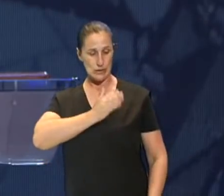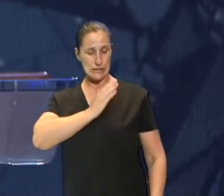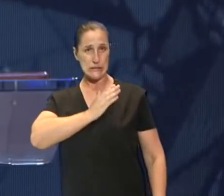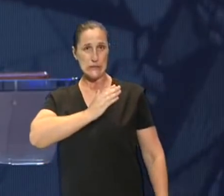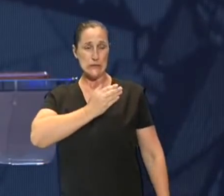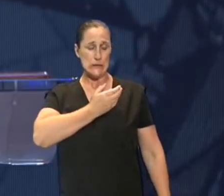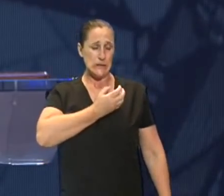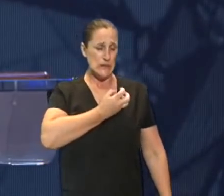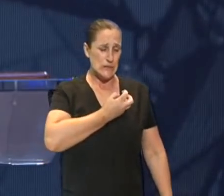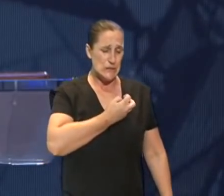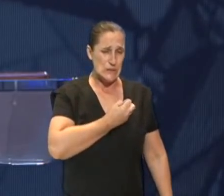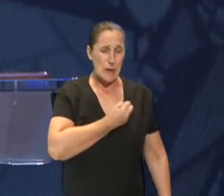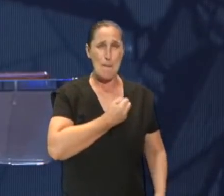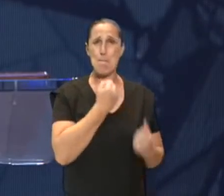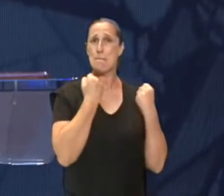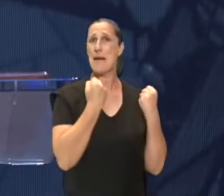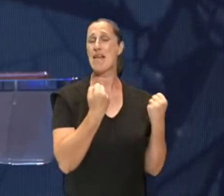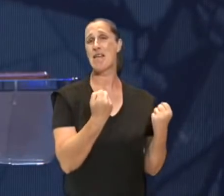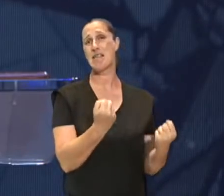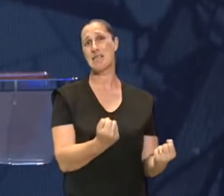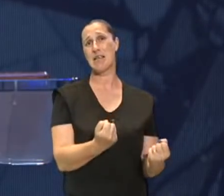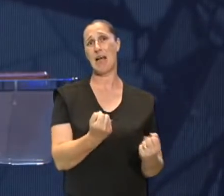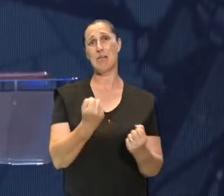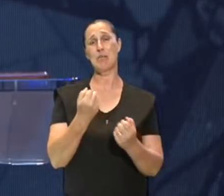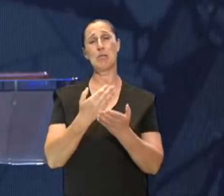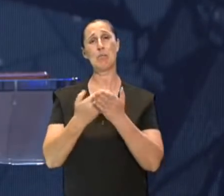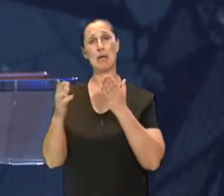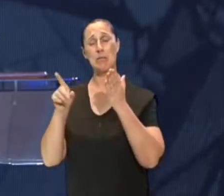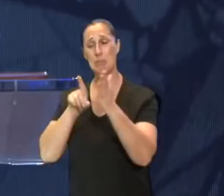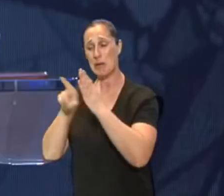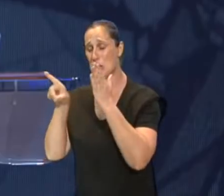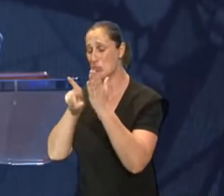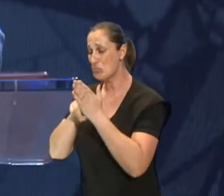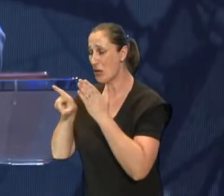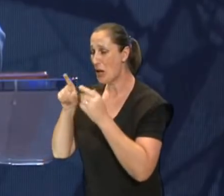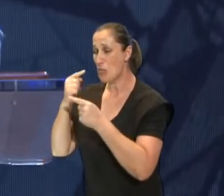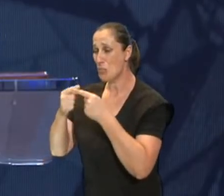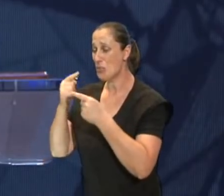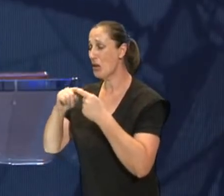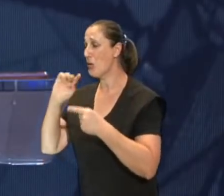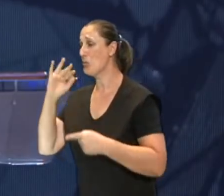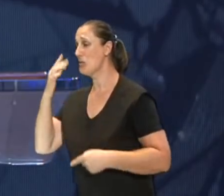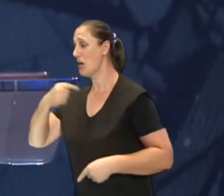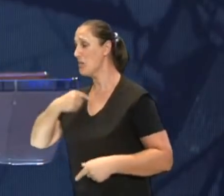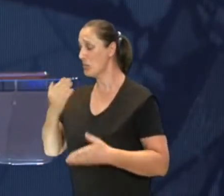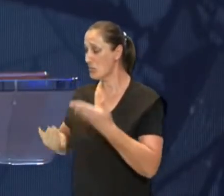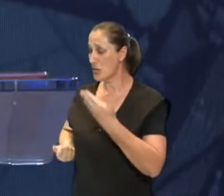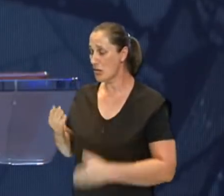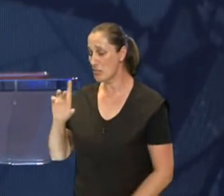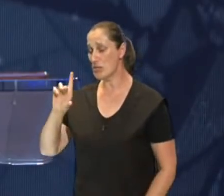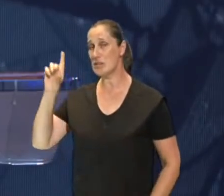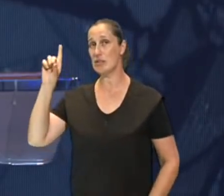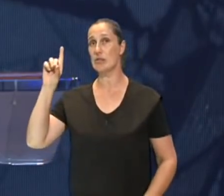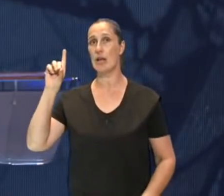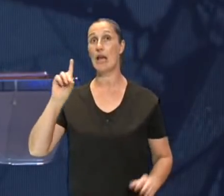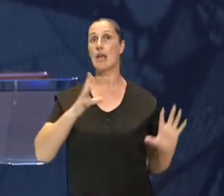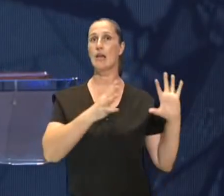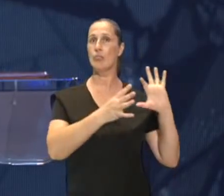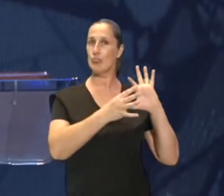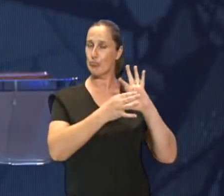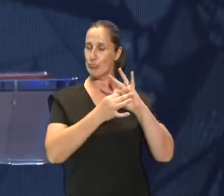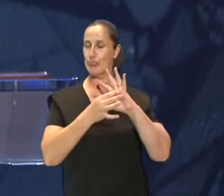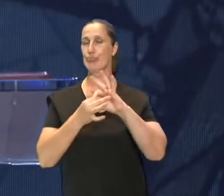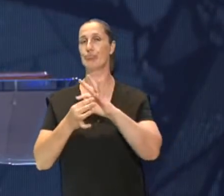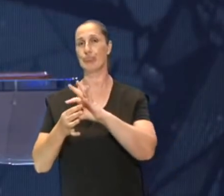abalado e nós começamos a perguntar por que isso acontece com servos de Deus. E nesse contexto,